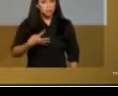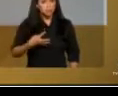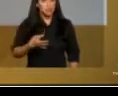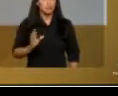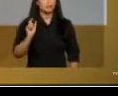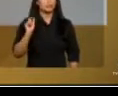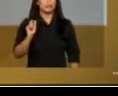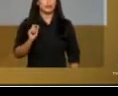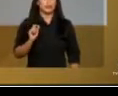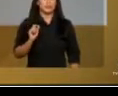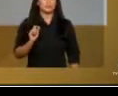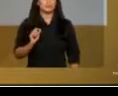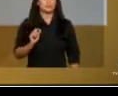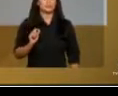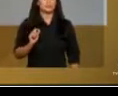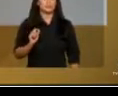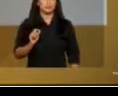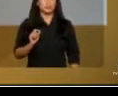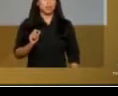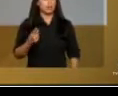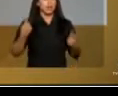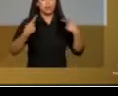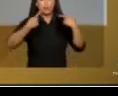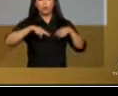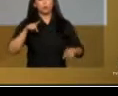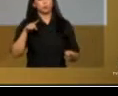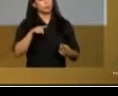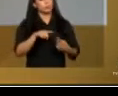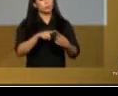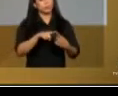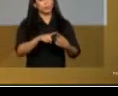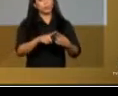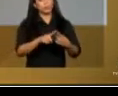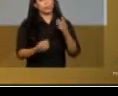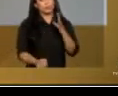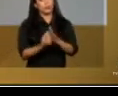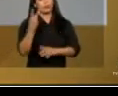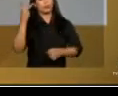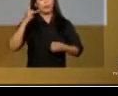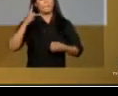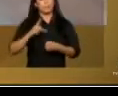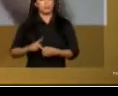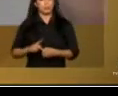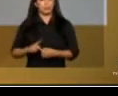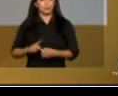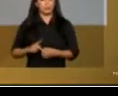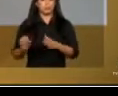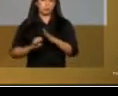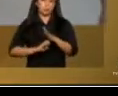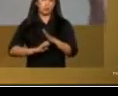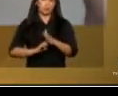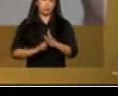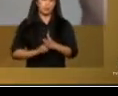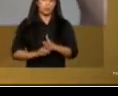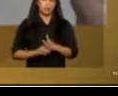negação dos objetivos que levaram à criação da Petrobras. A Petrobras, todos nós sabemos